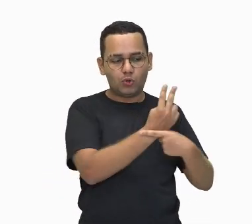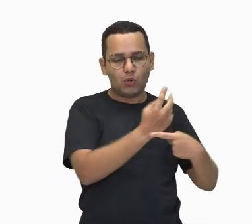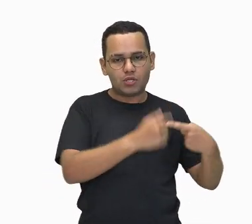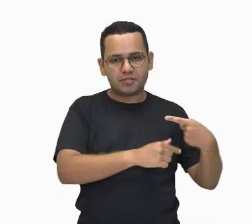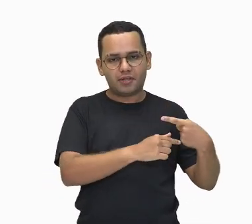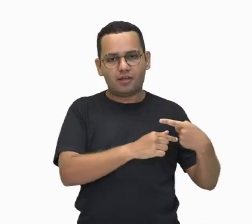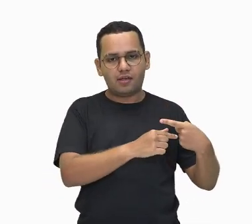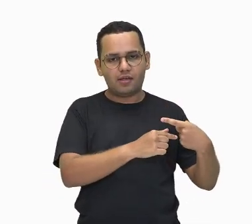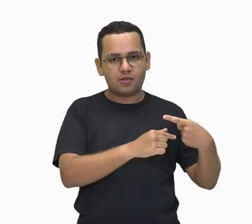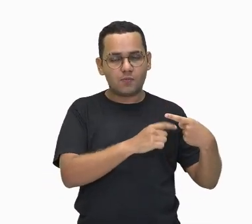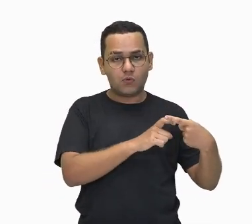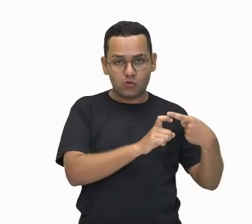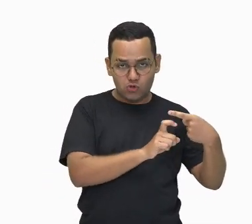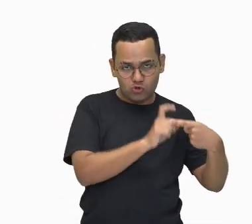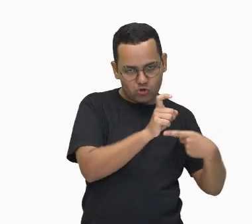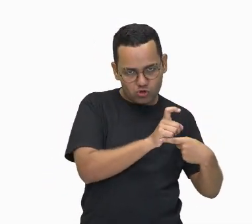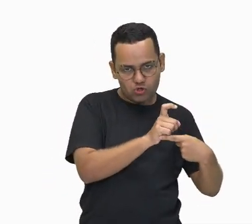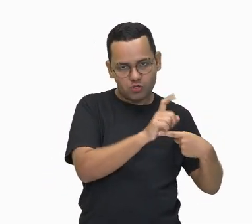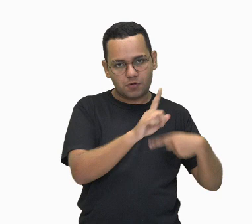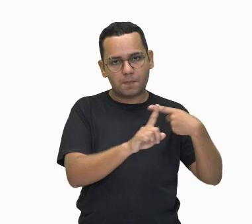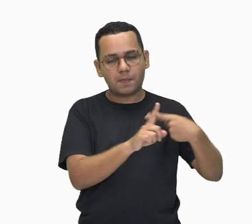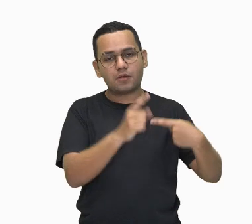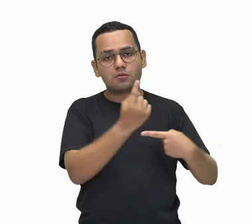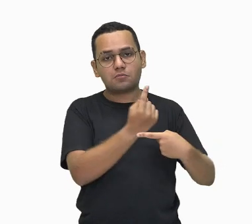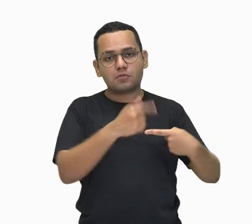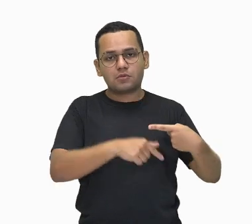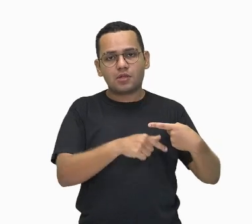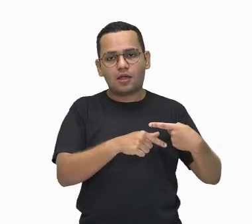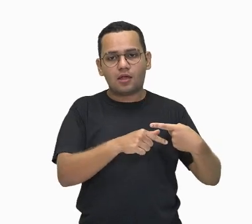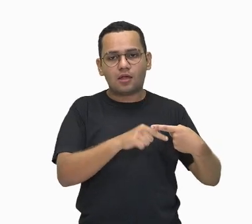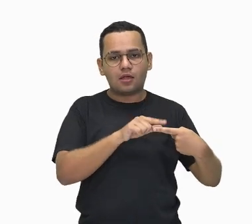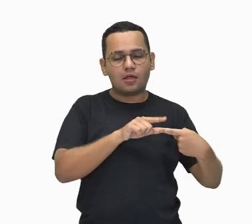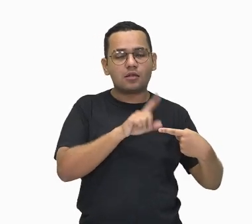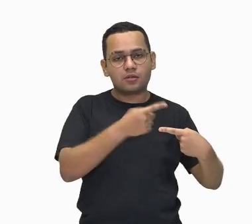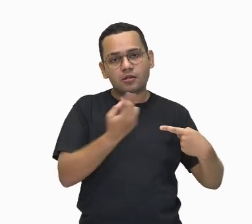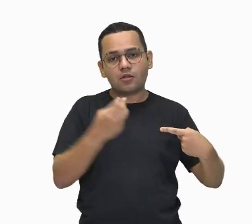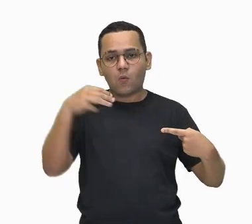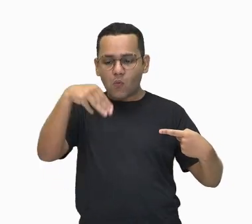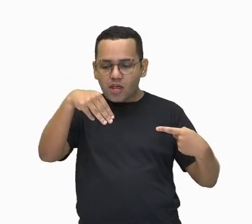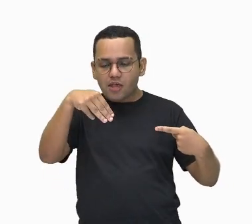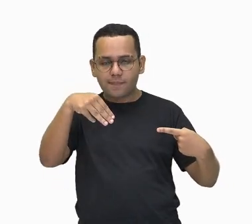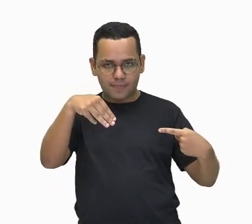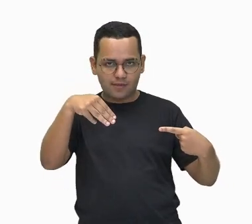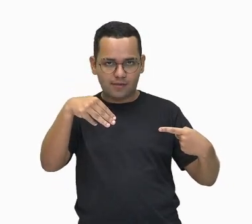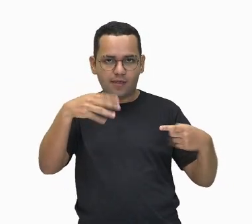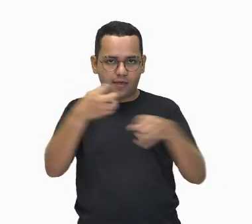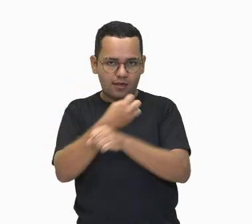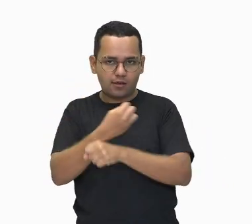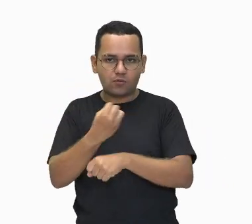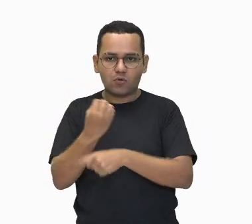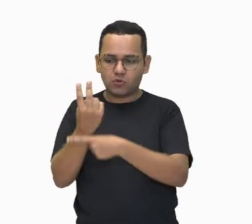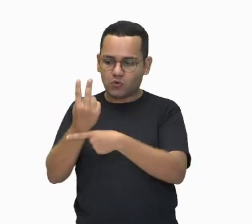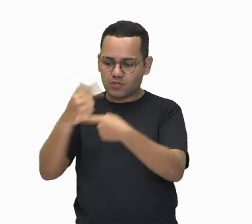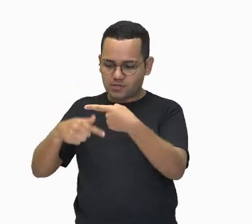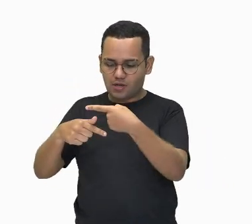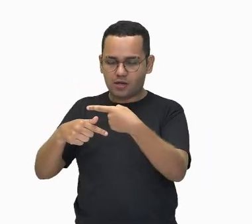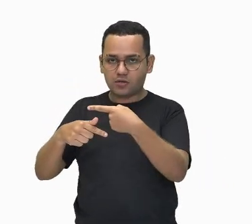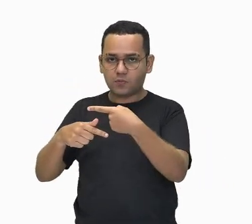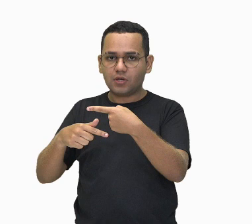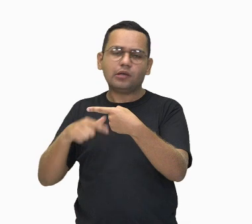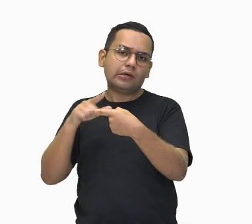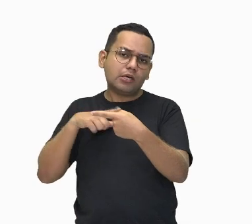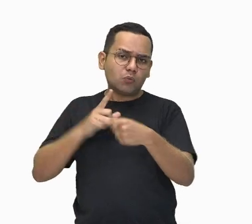a equação reduzida, que traz para a gente o coeficiente angular e de quebra também o linear, né? Então, como a